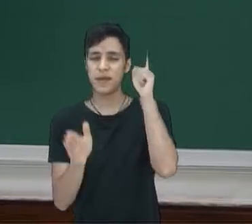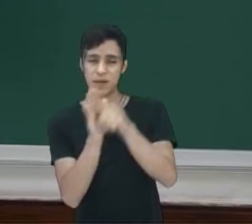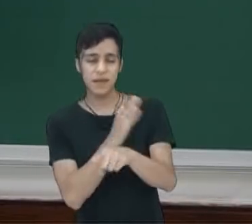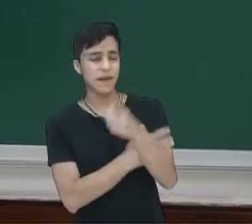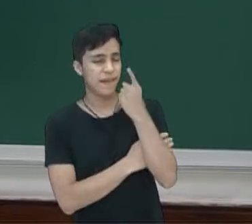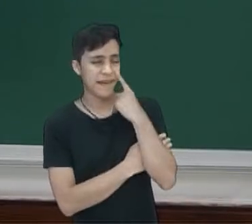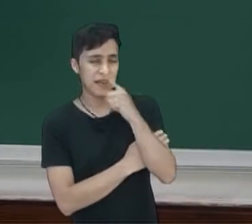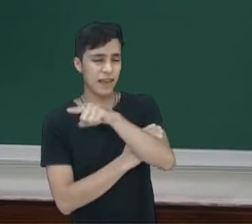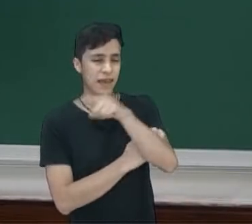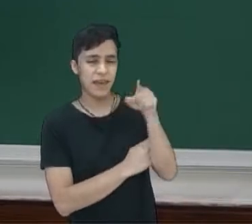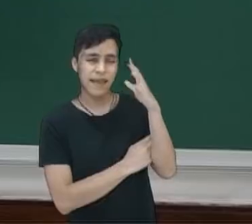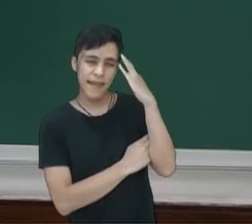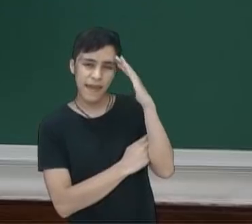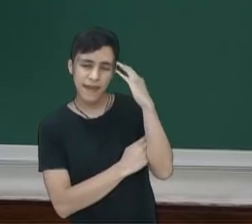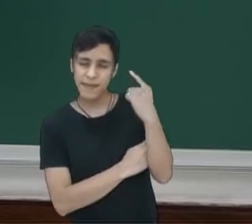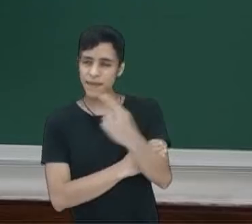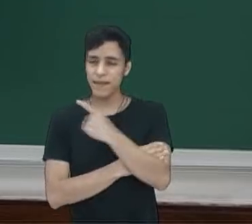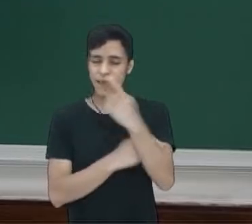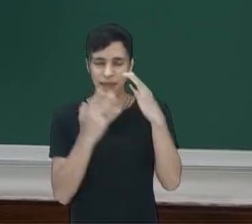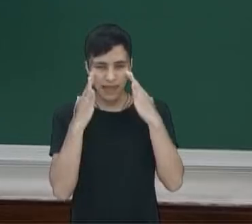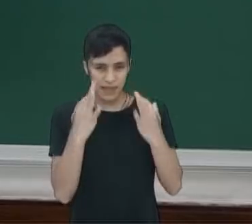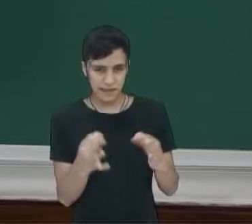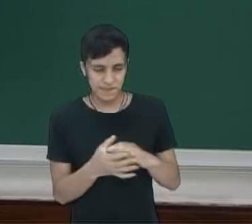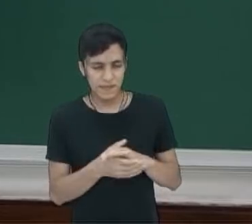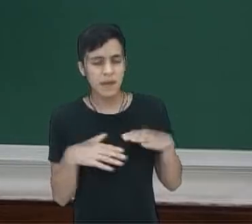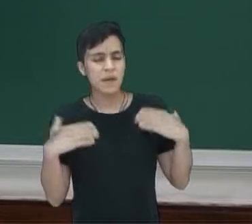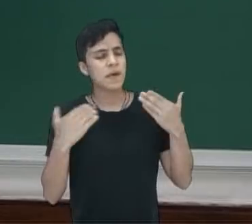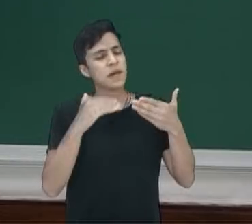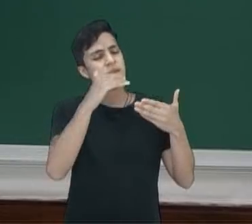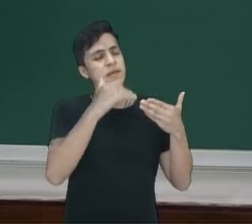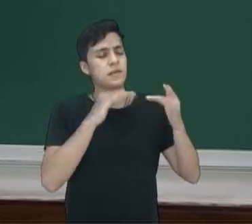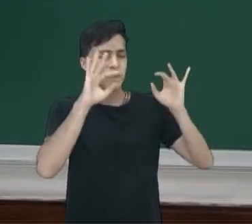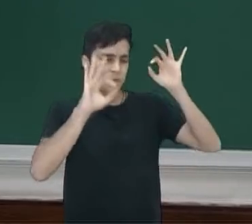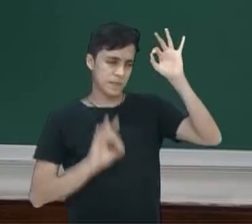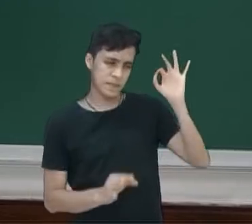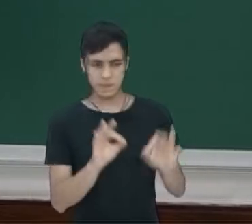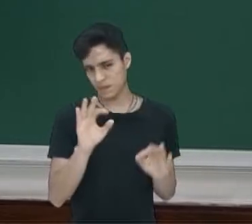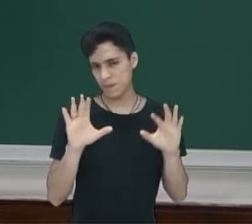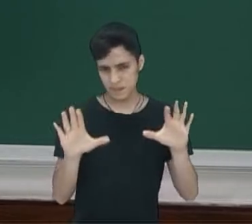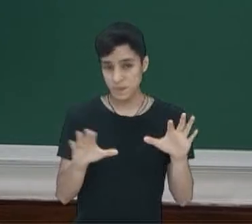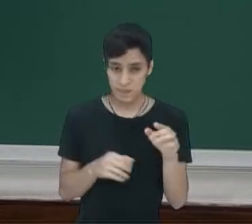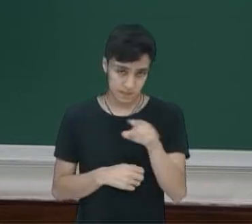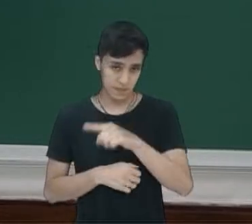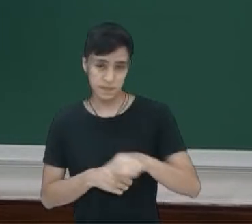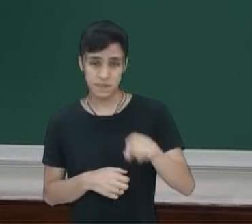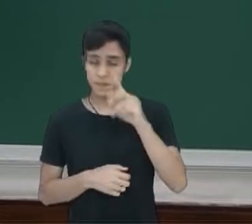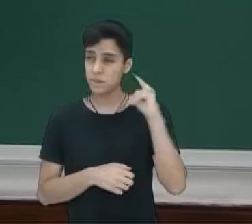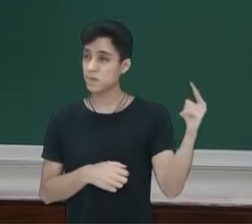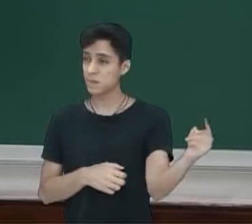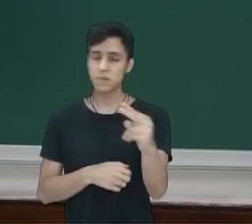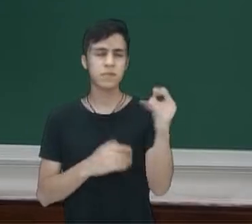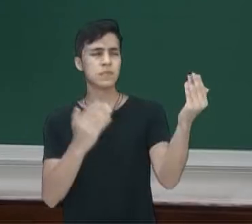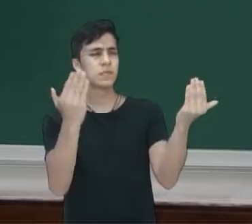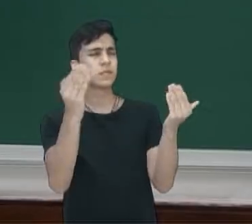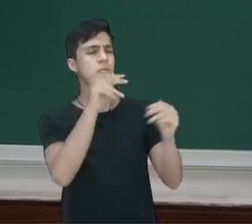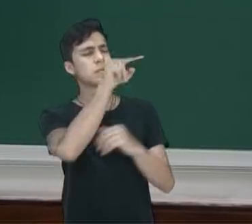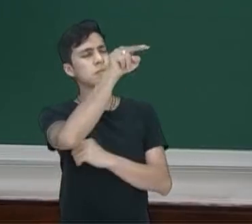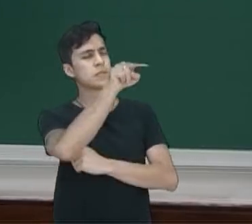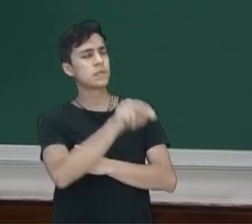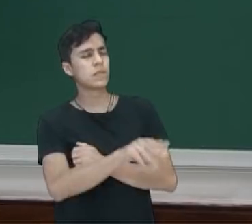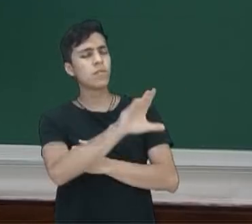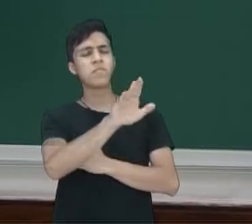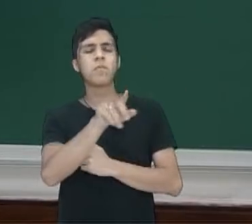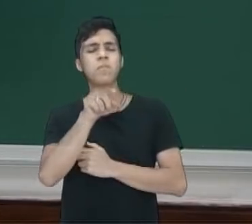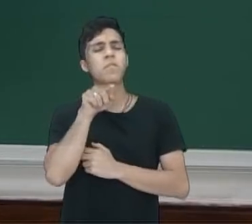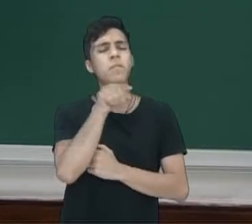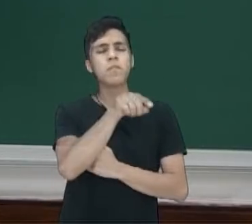você prestou mesmo atenção. Quais são os níveis de organização? Então, analisar aqui as afirmativas e aí indicar